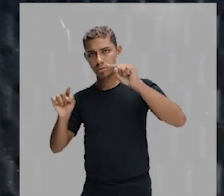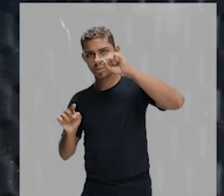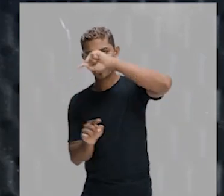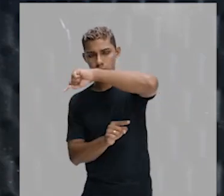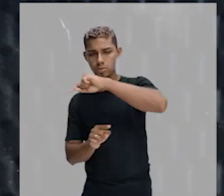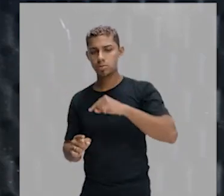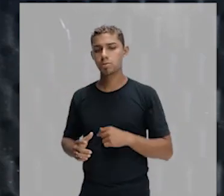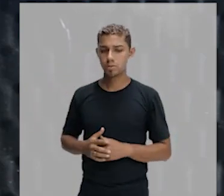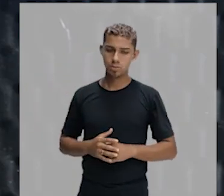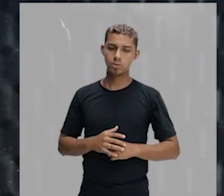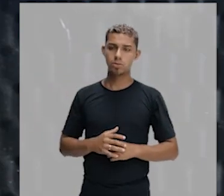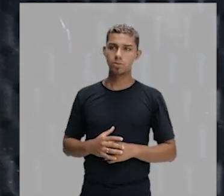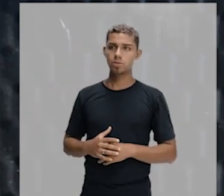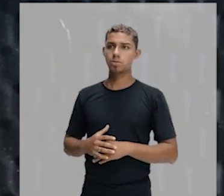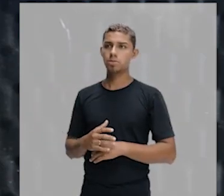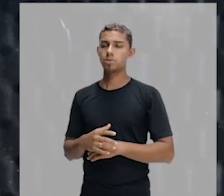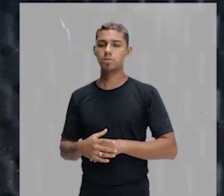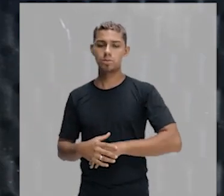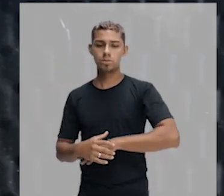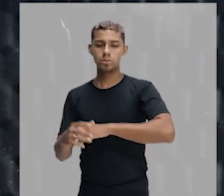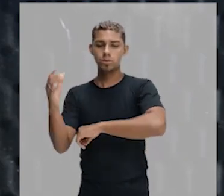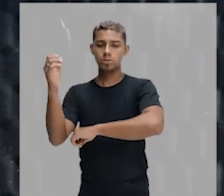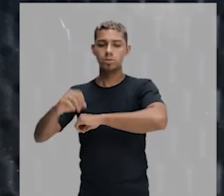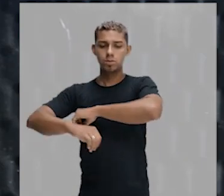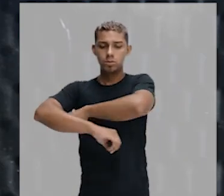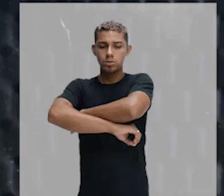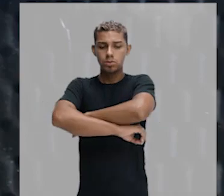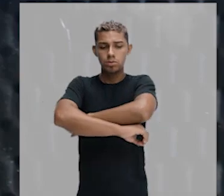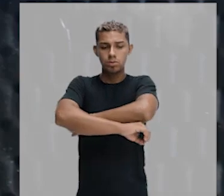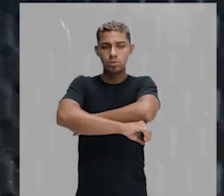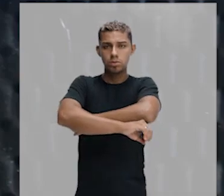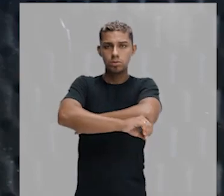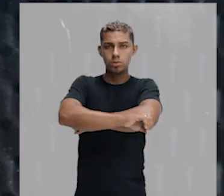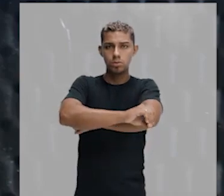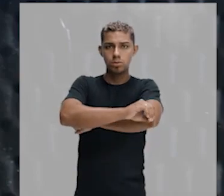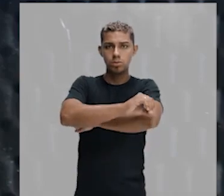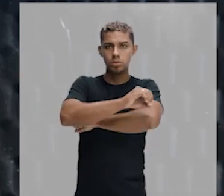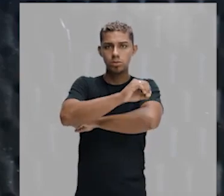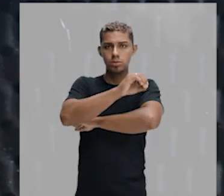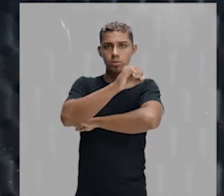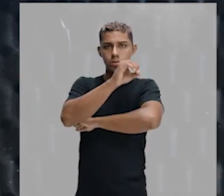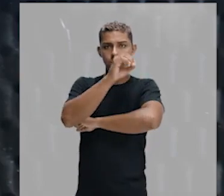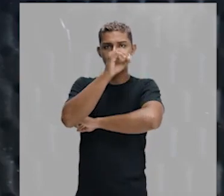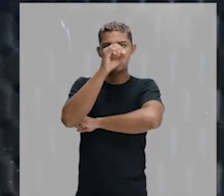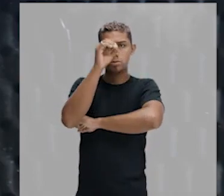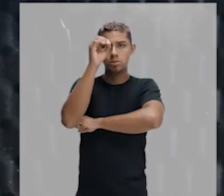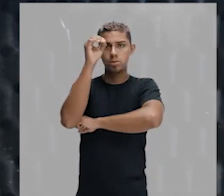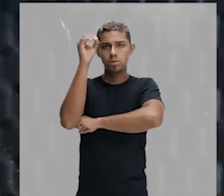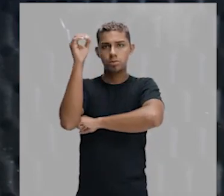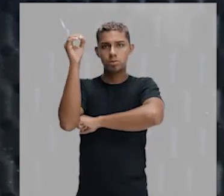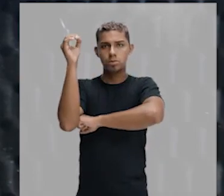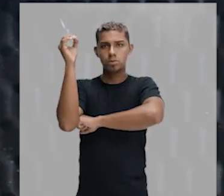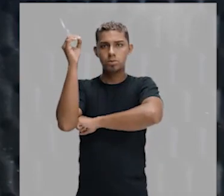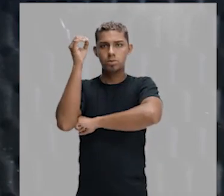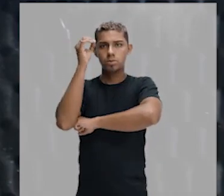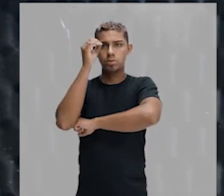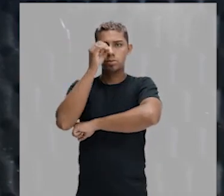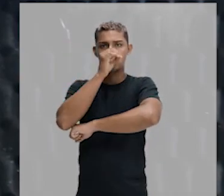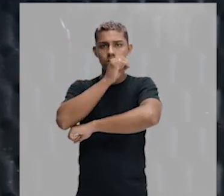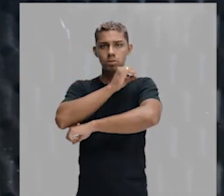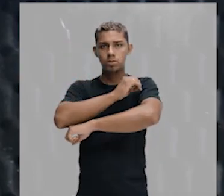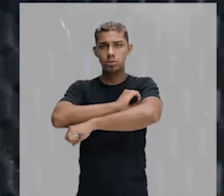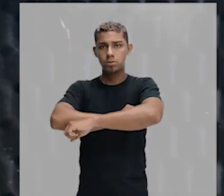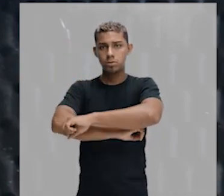Ele nasce, né, e se põe, tá, ok? Mas é chamado, né, é considerado a nossa estrela